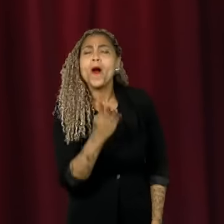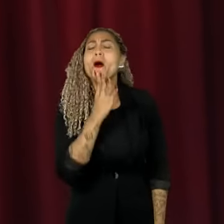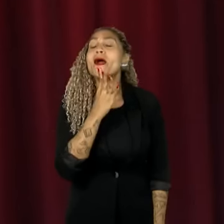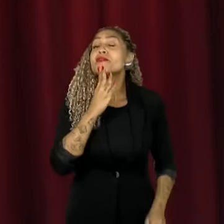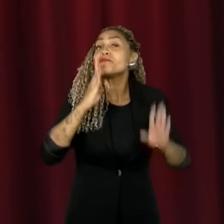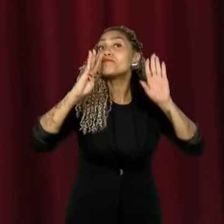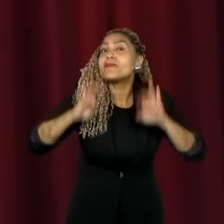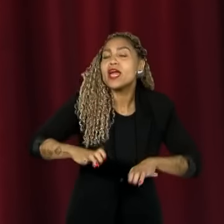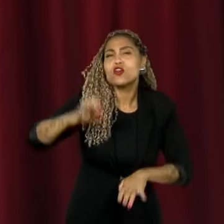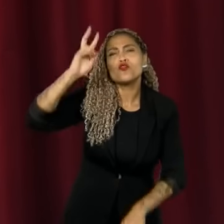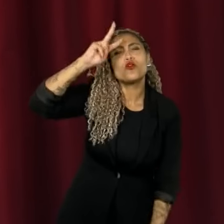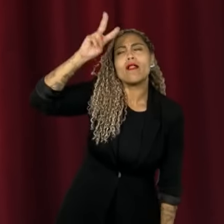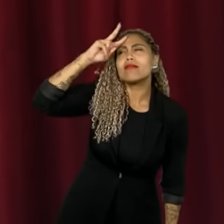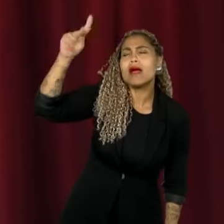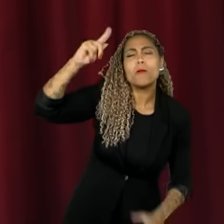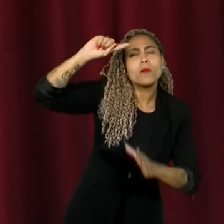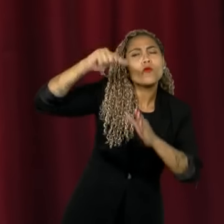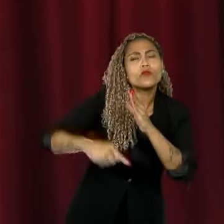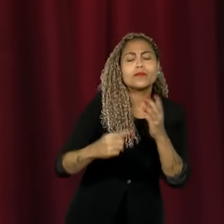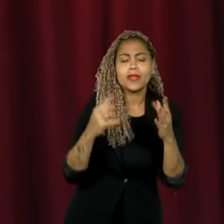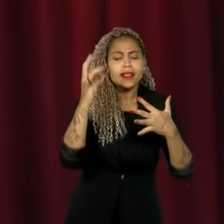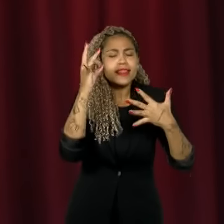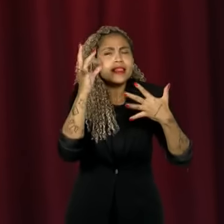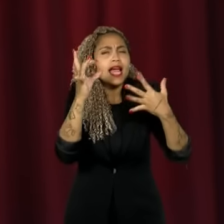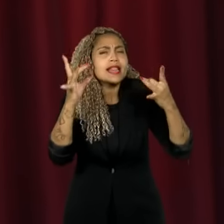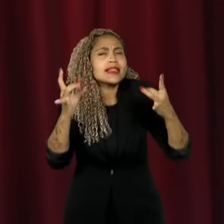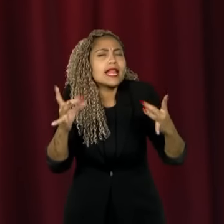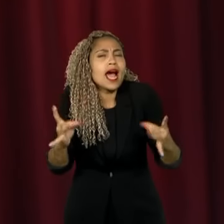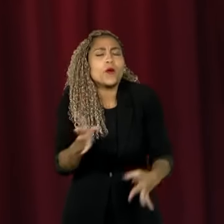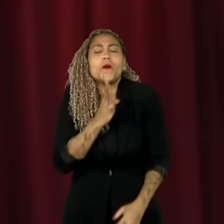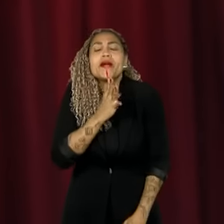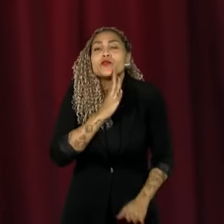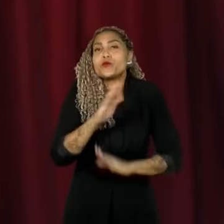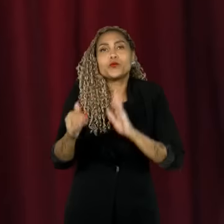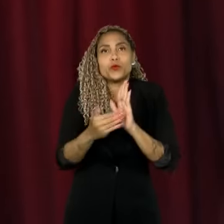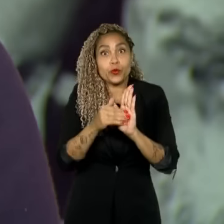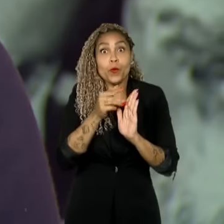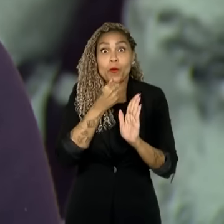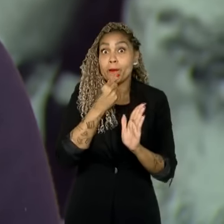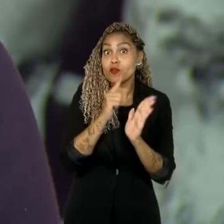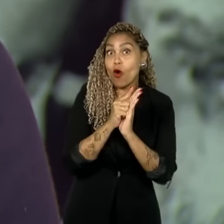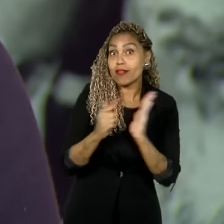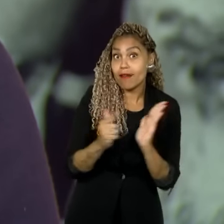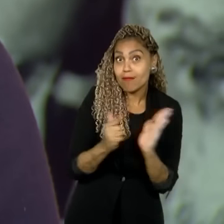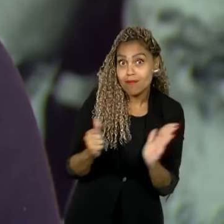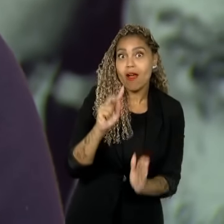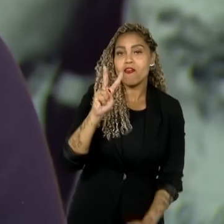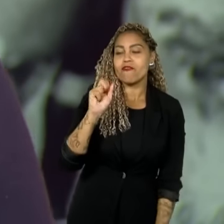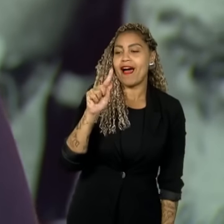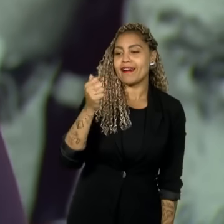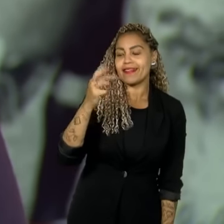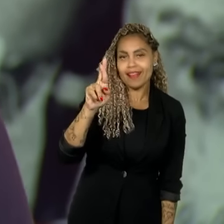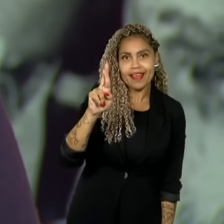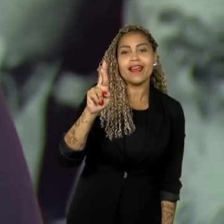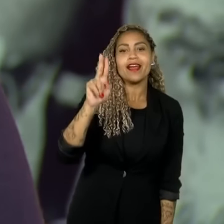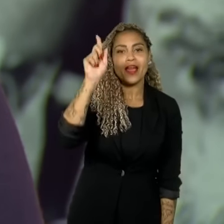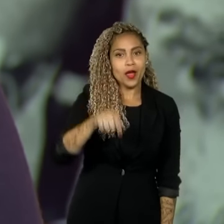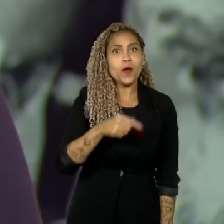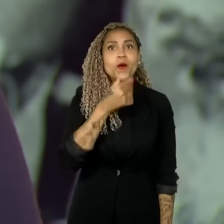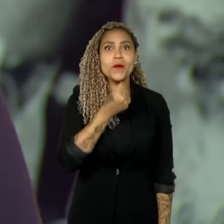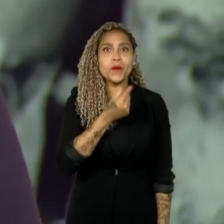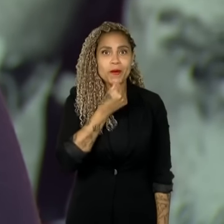história, com uma riqueza de detalhes impressionante. Eu tô falando do jornalista Wagner Fernandes, biógrafo da cantora. Wagner